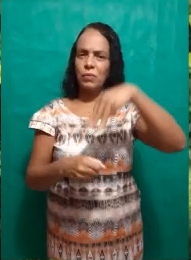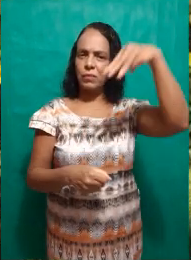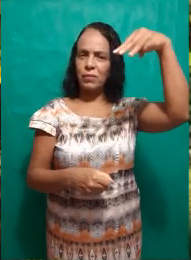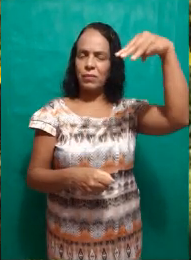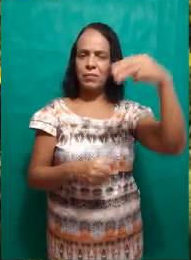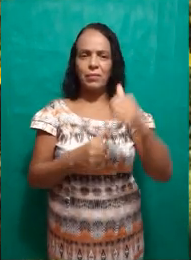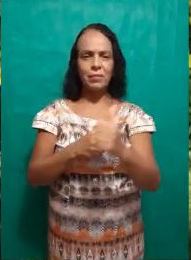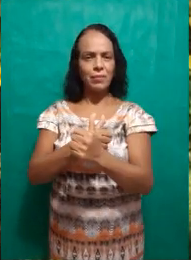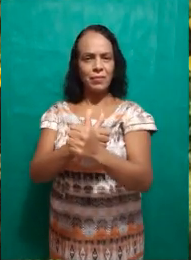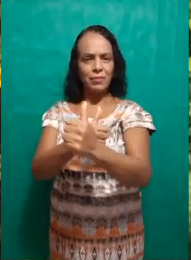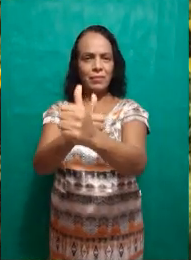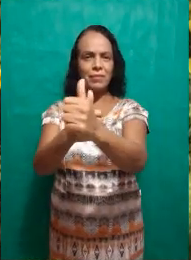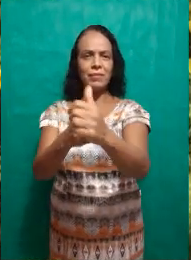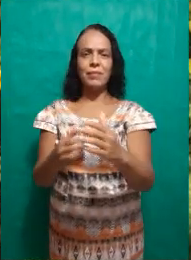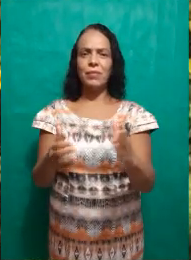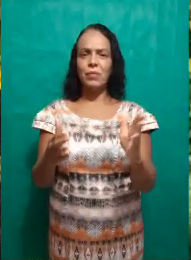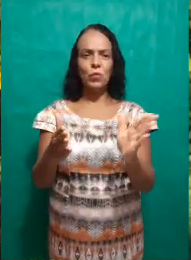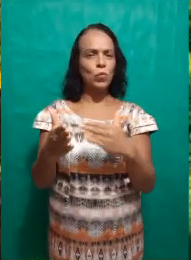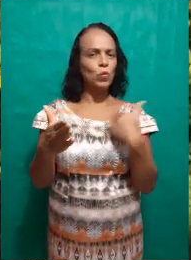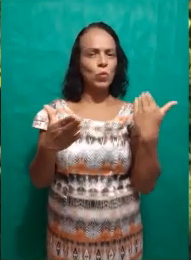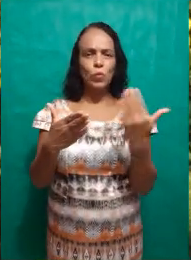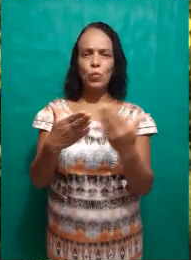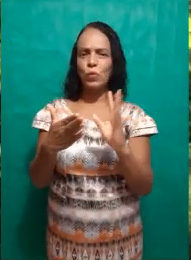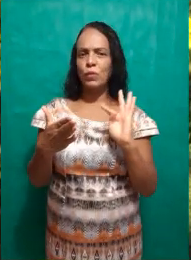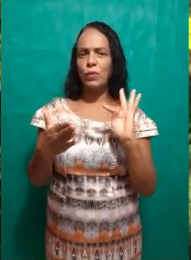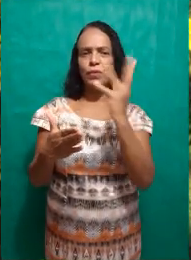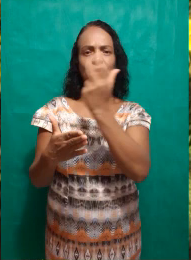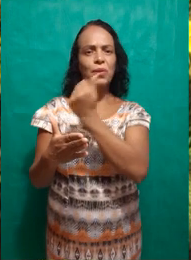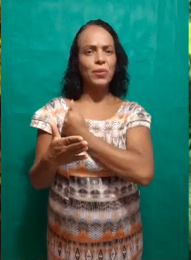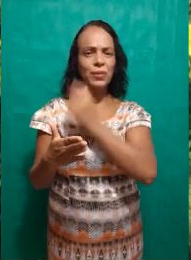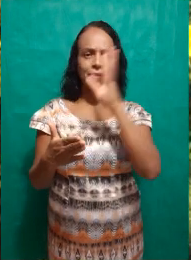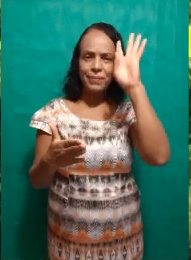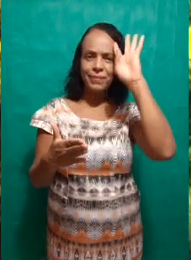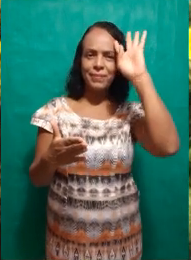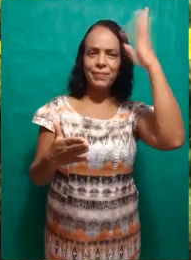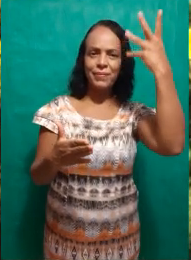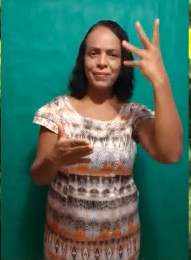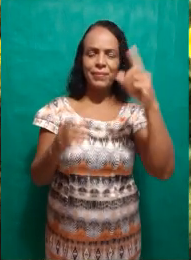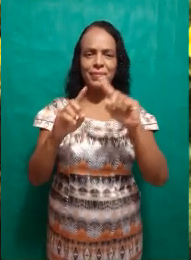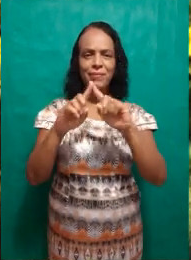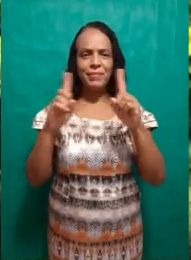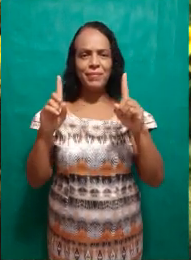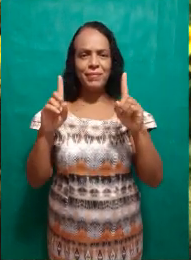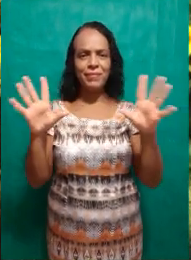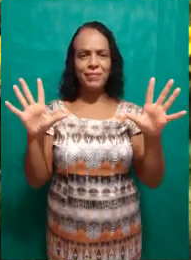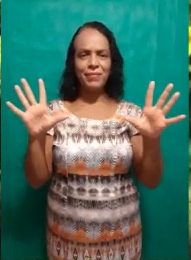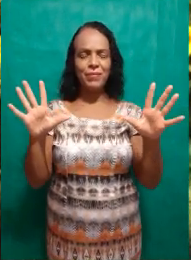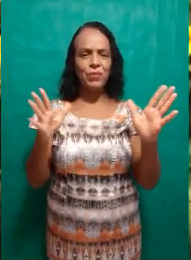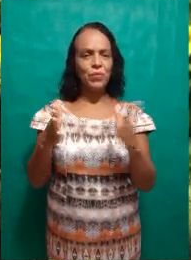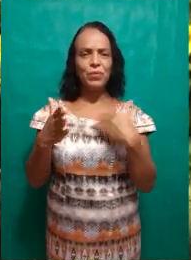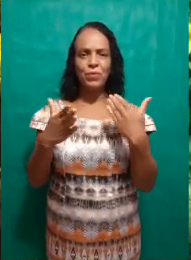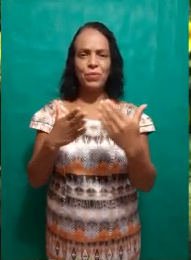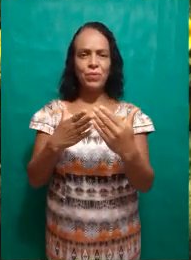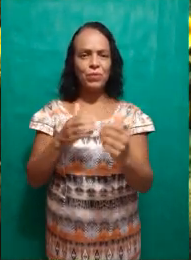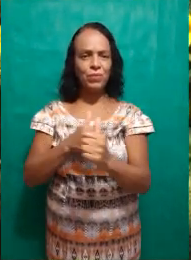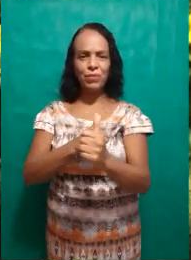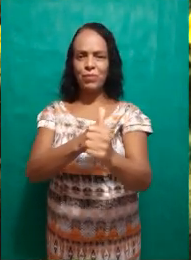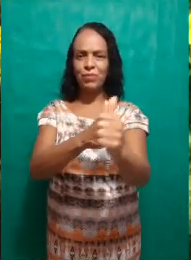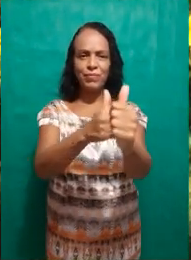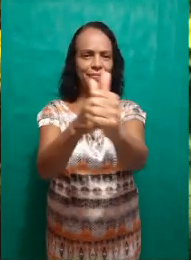as decisões e todos os rumos que a nossa doutrina